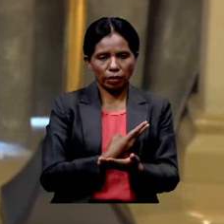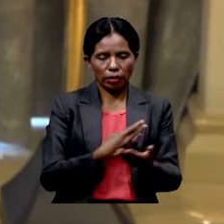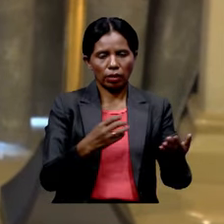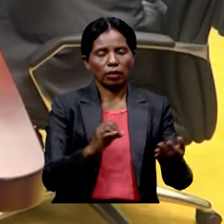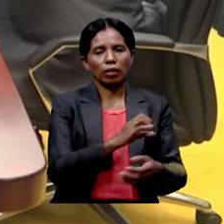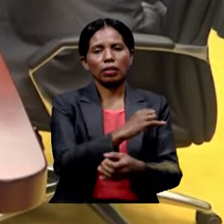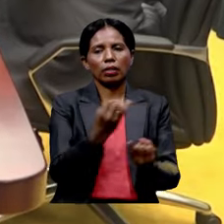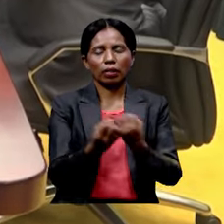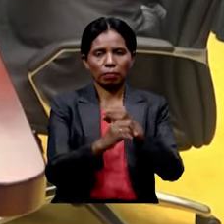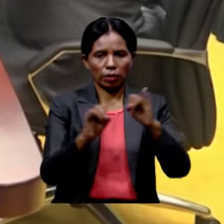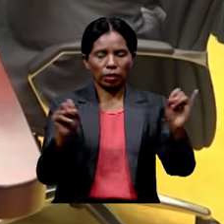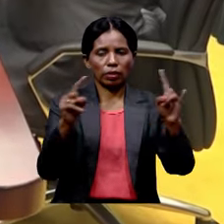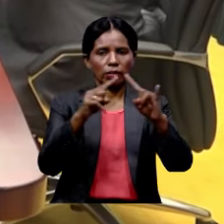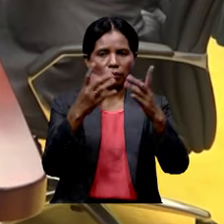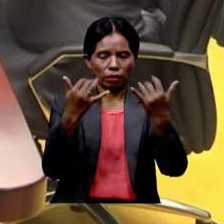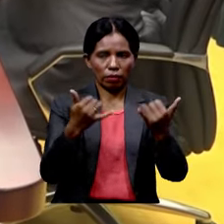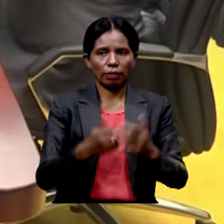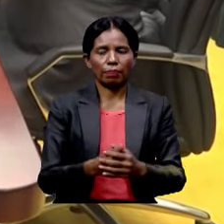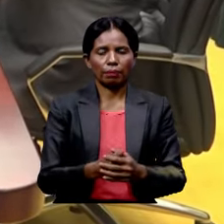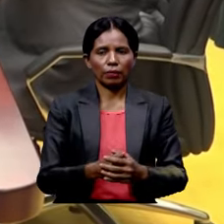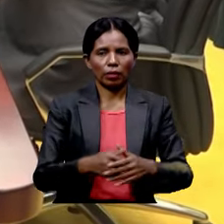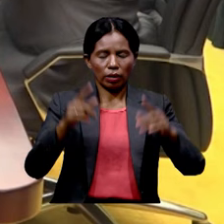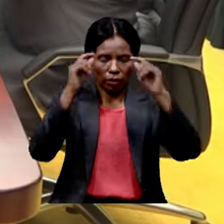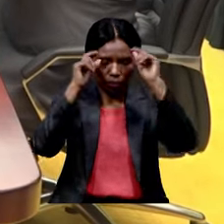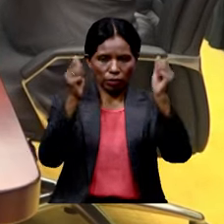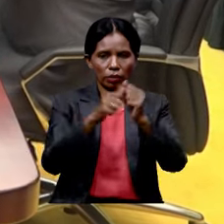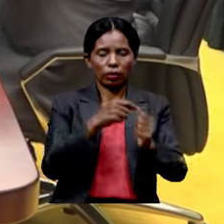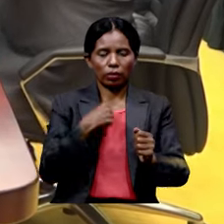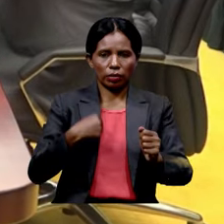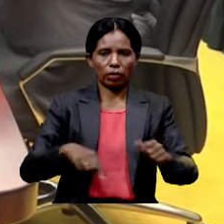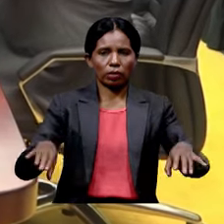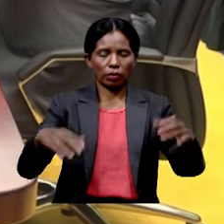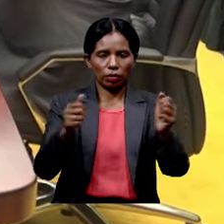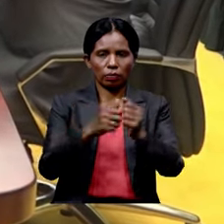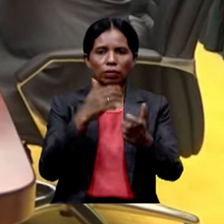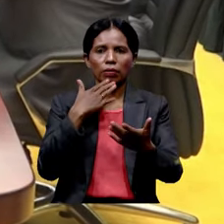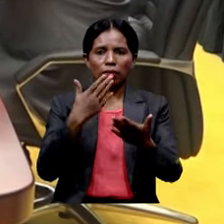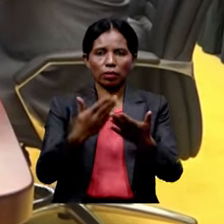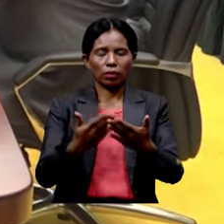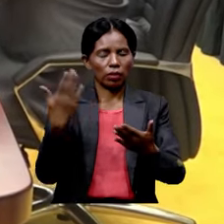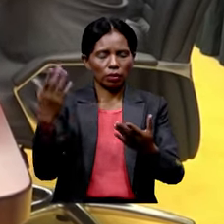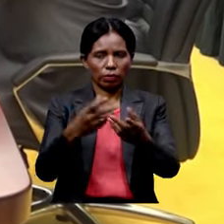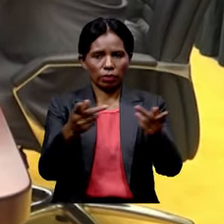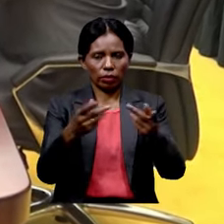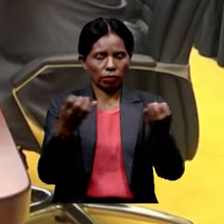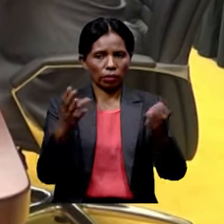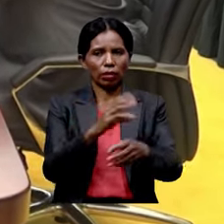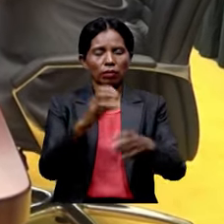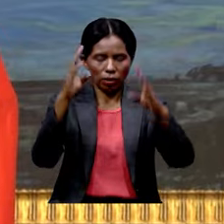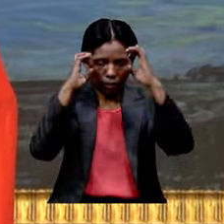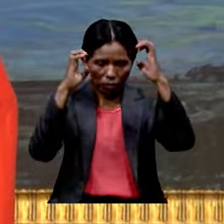o in loro. Durante ne Timor-Leste hosina e a cooperação serviço nebe diak e a setor oi-oin anesan setor